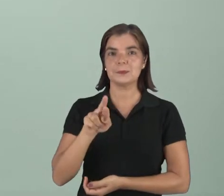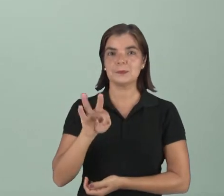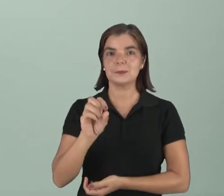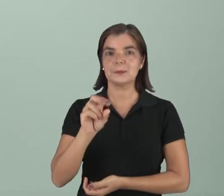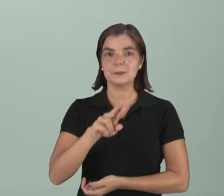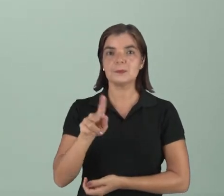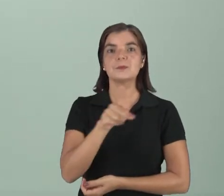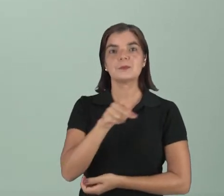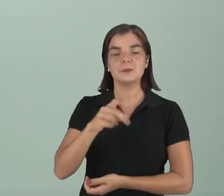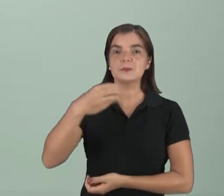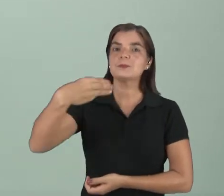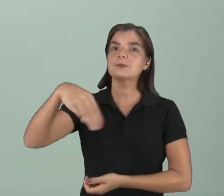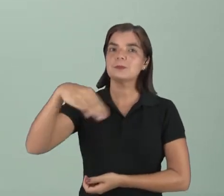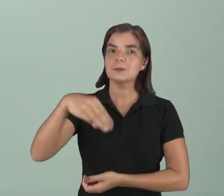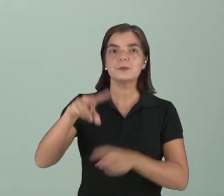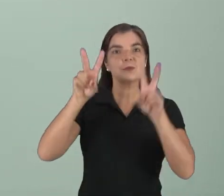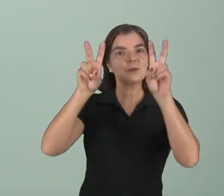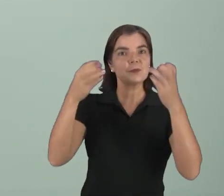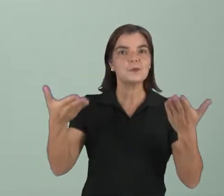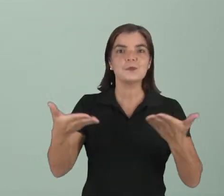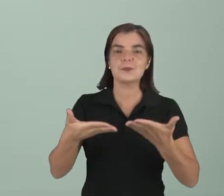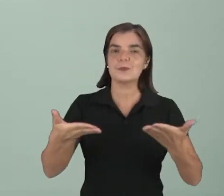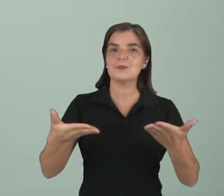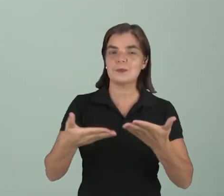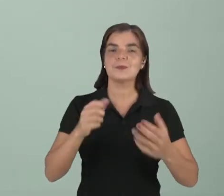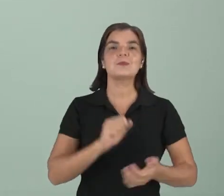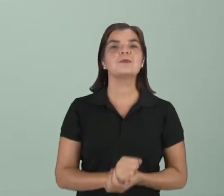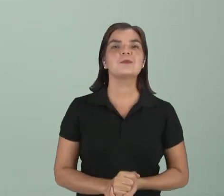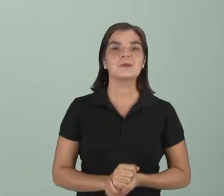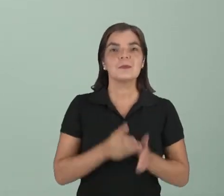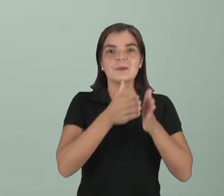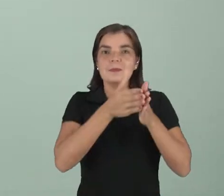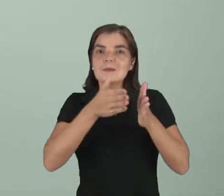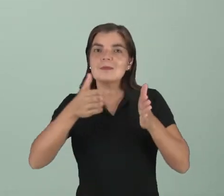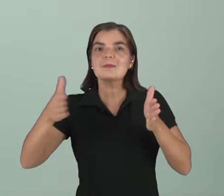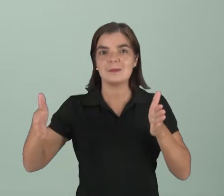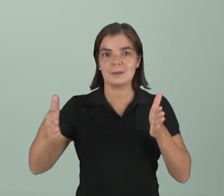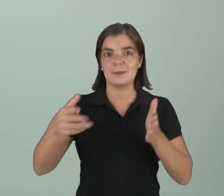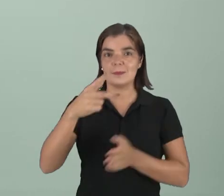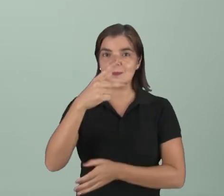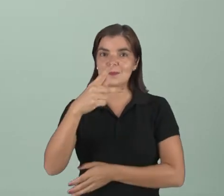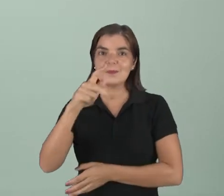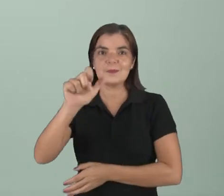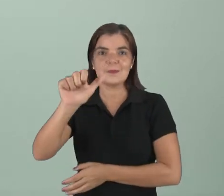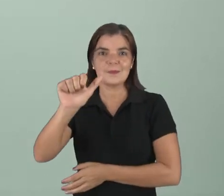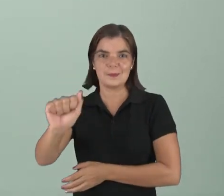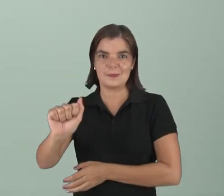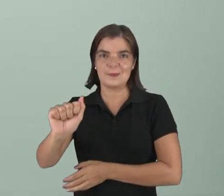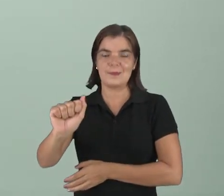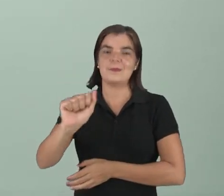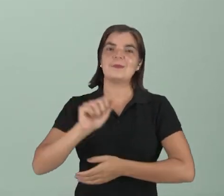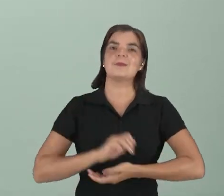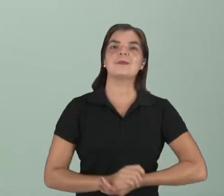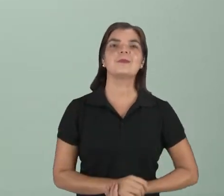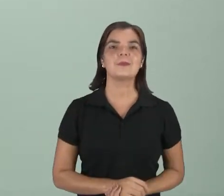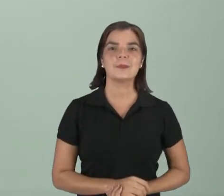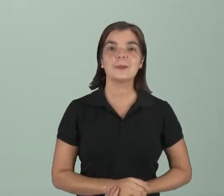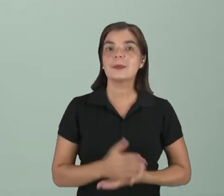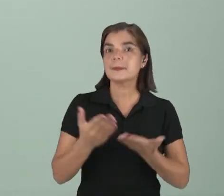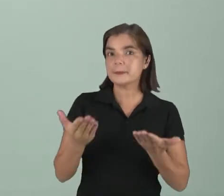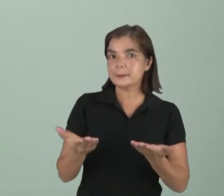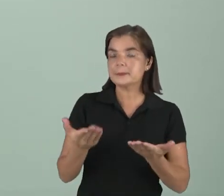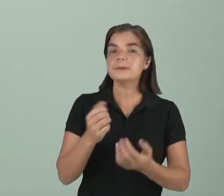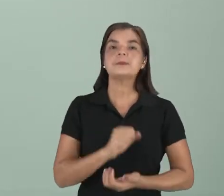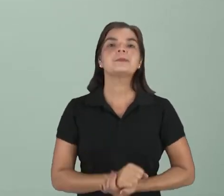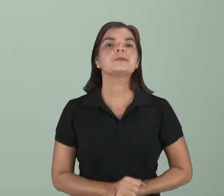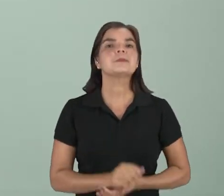professor de matemática, e o nosso tema de hoje é sequência e progressão aritmética. Então,